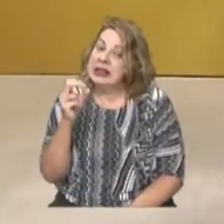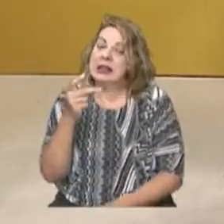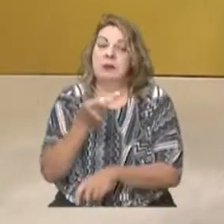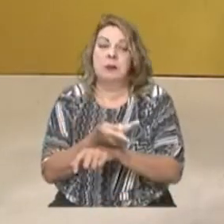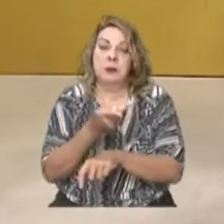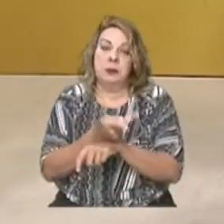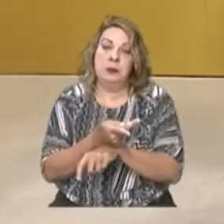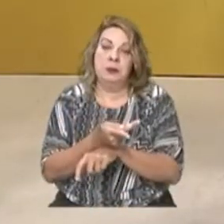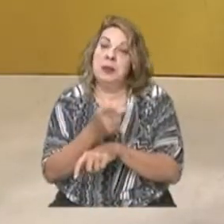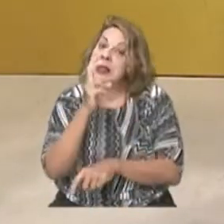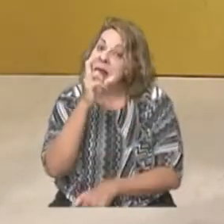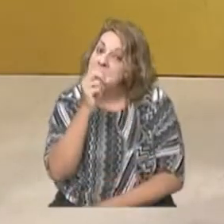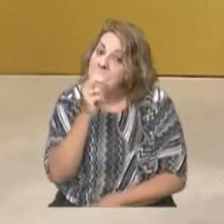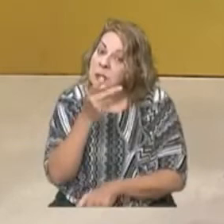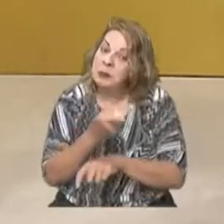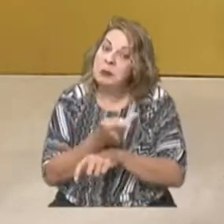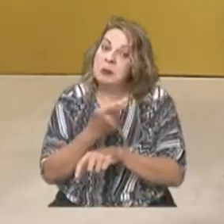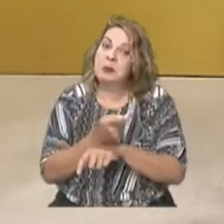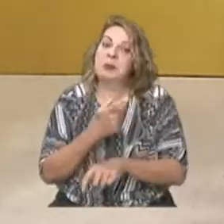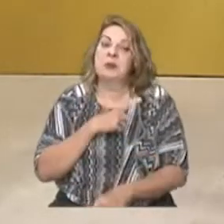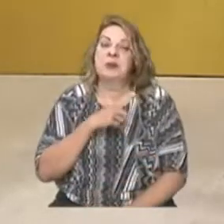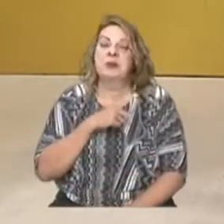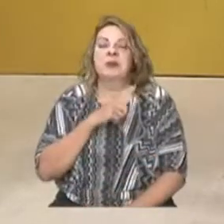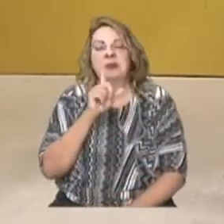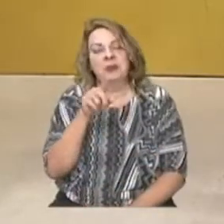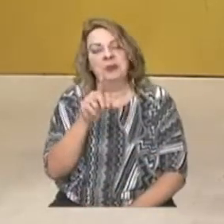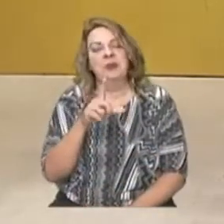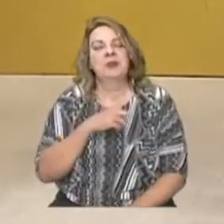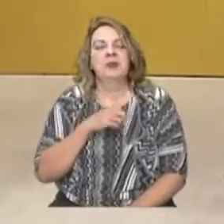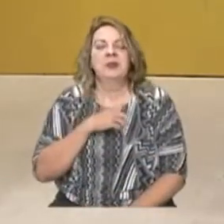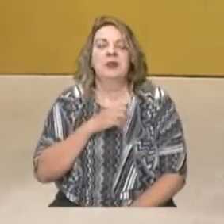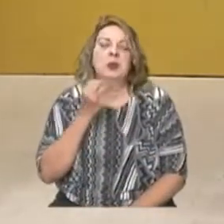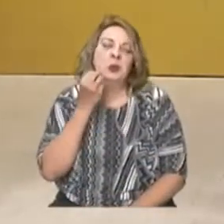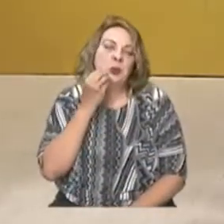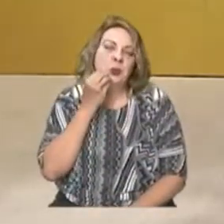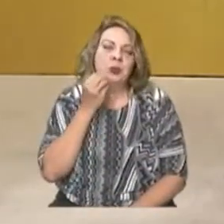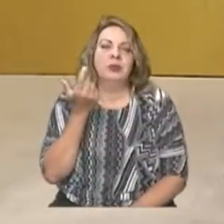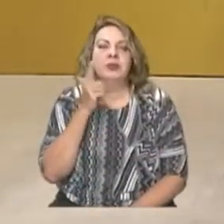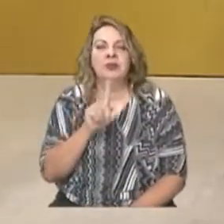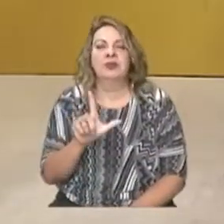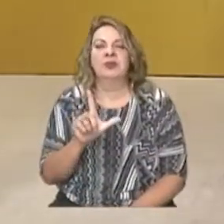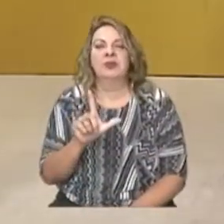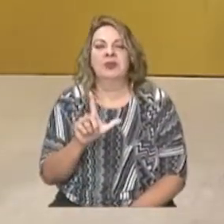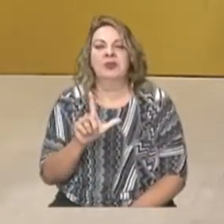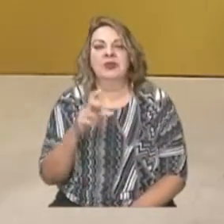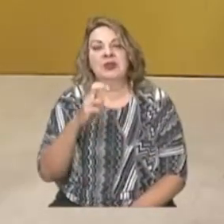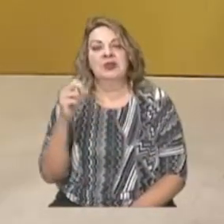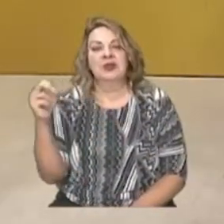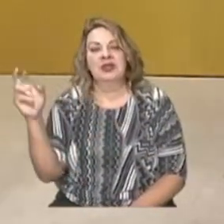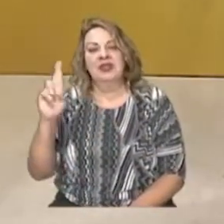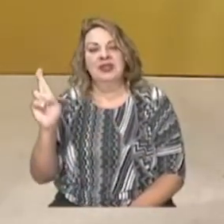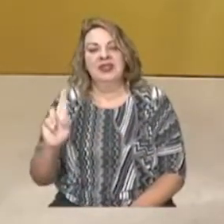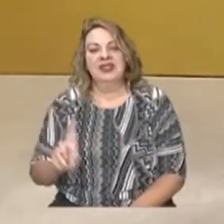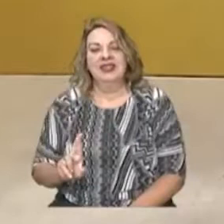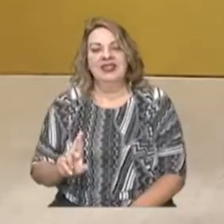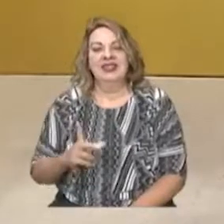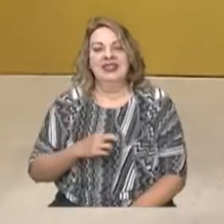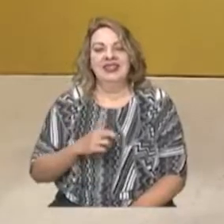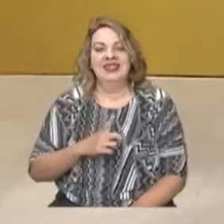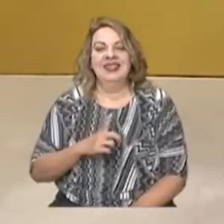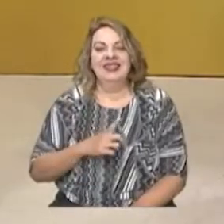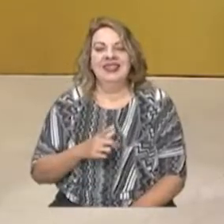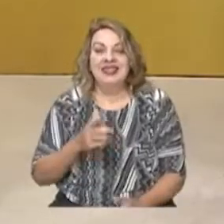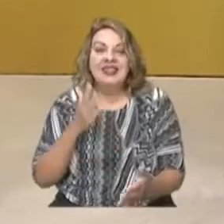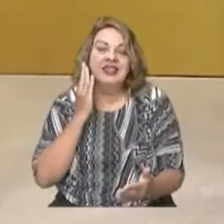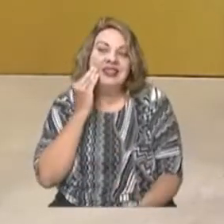50 prêmios, eu tô falando. 50 chances, 50 oportunidades de você levar 500 reais cada. Você